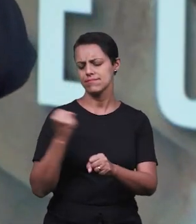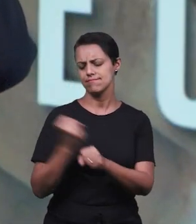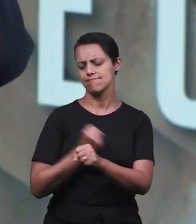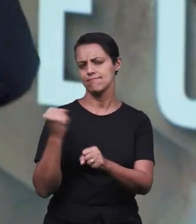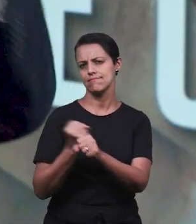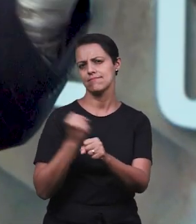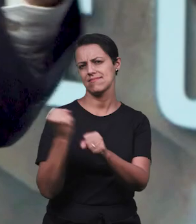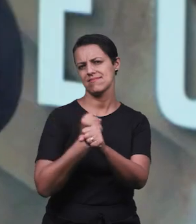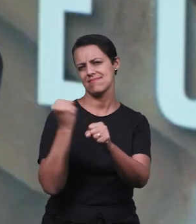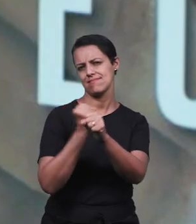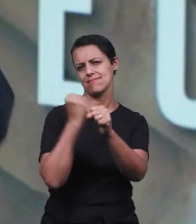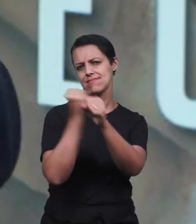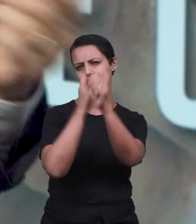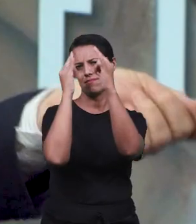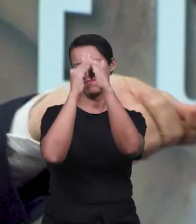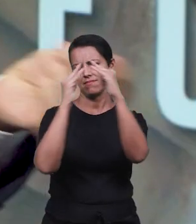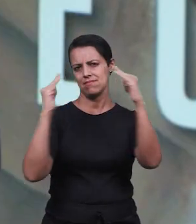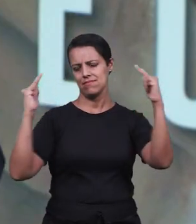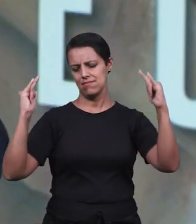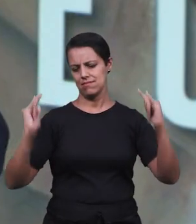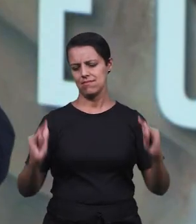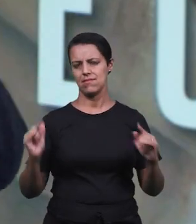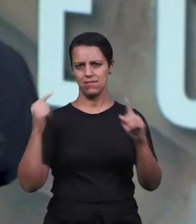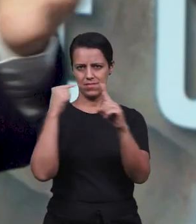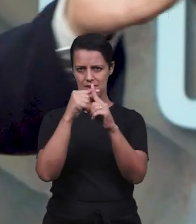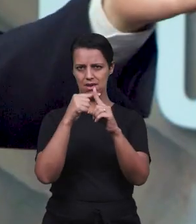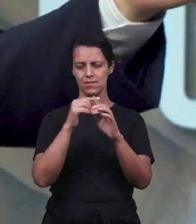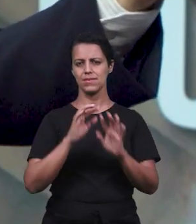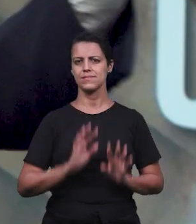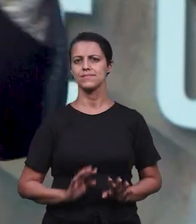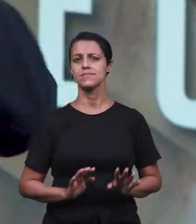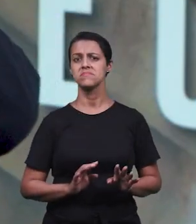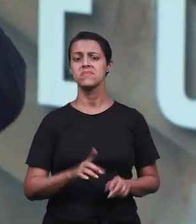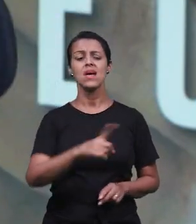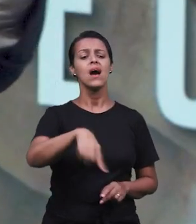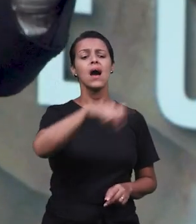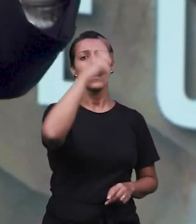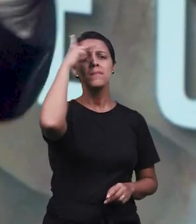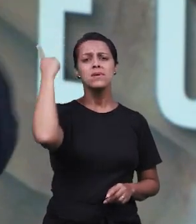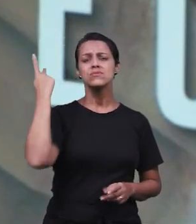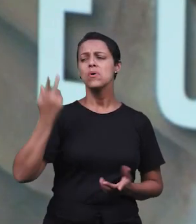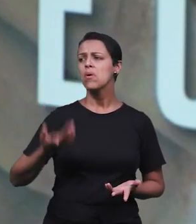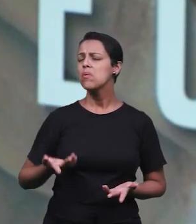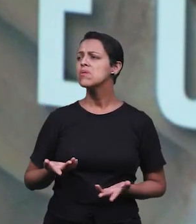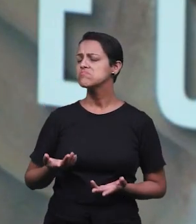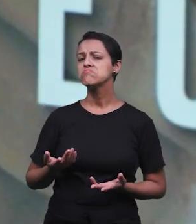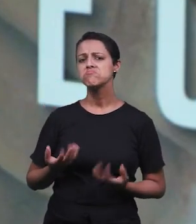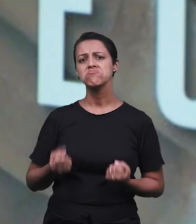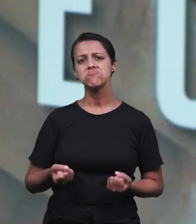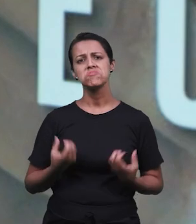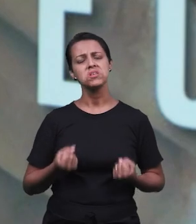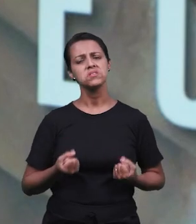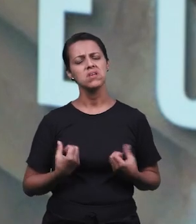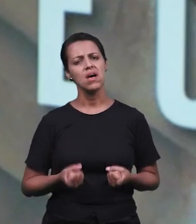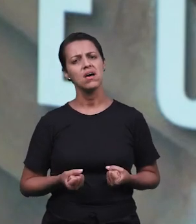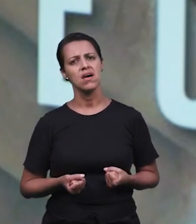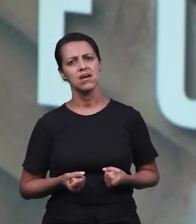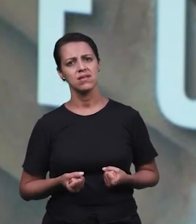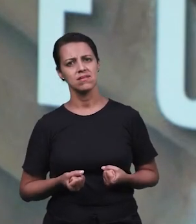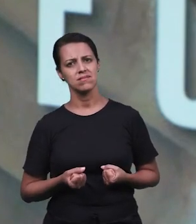deserto. E recolheu, o povo voluntariamente atendeu o chamado de Deus.